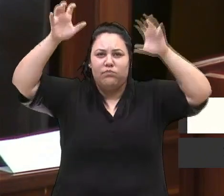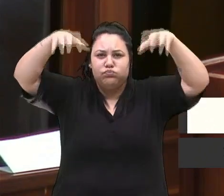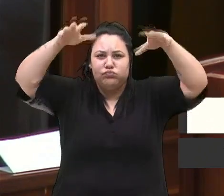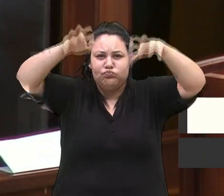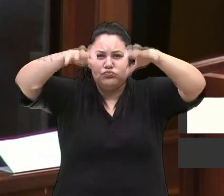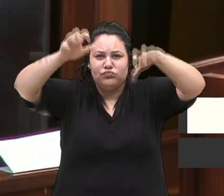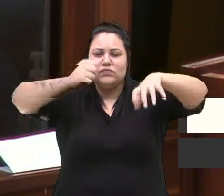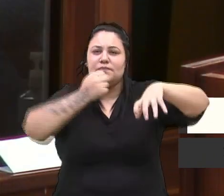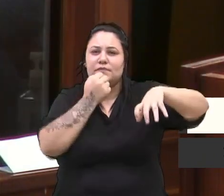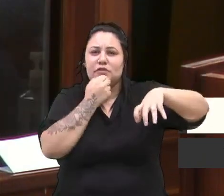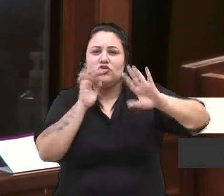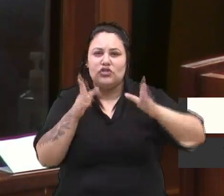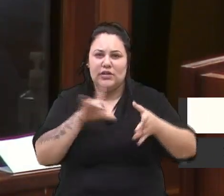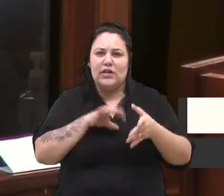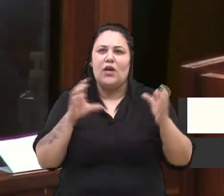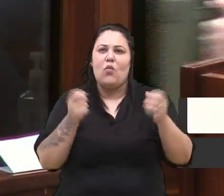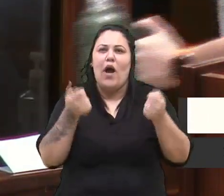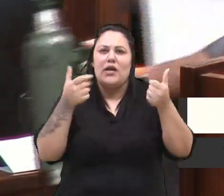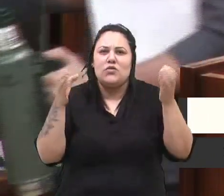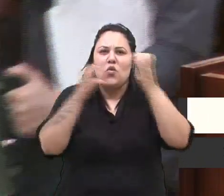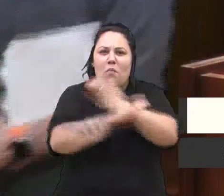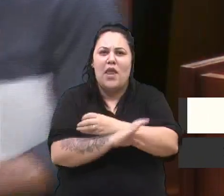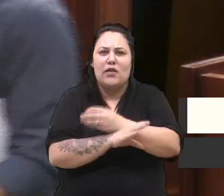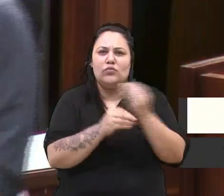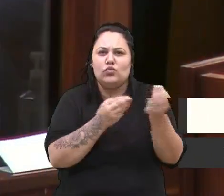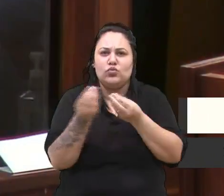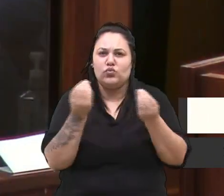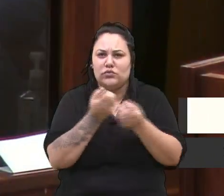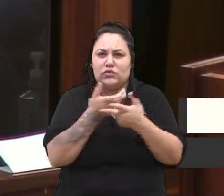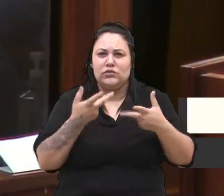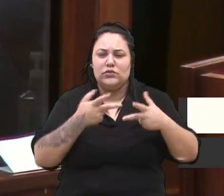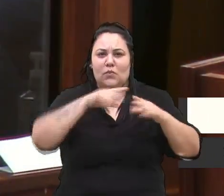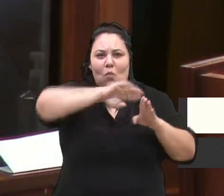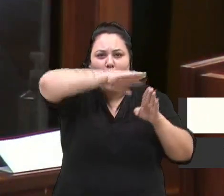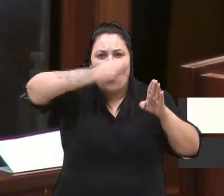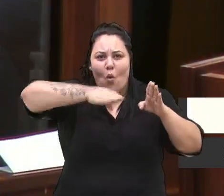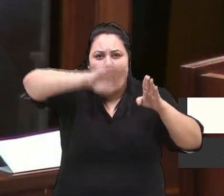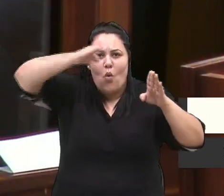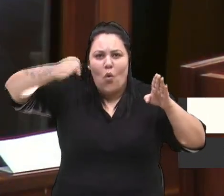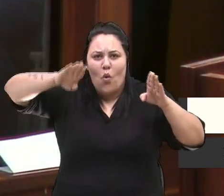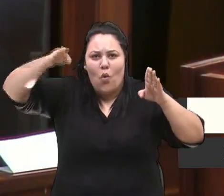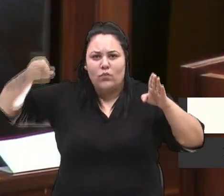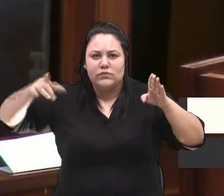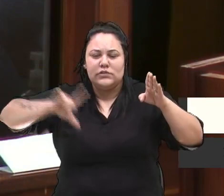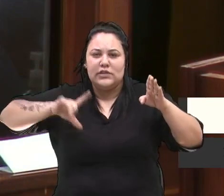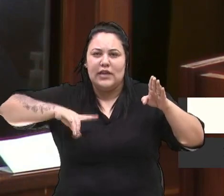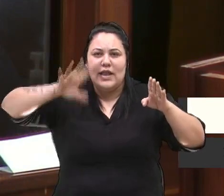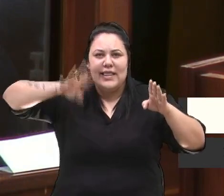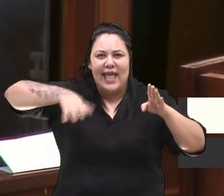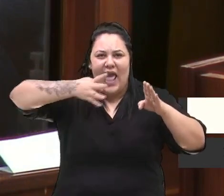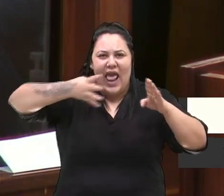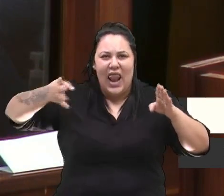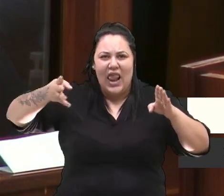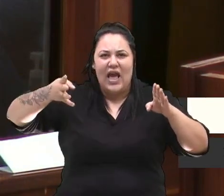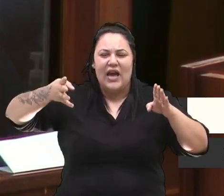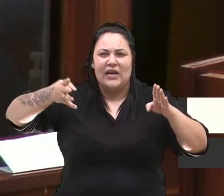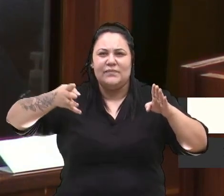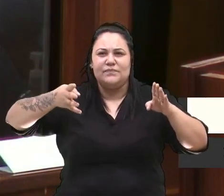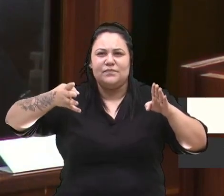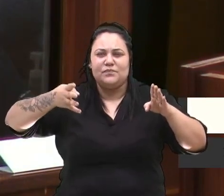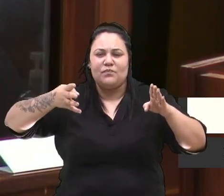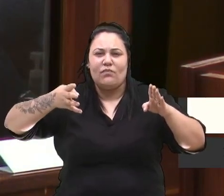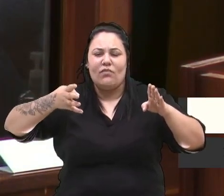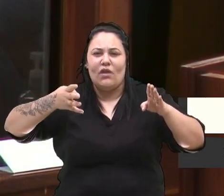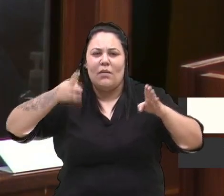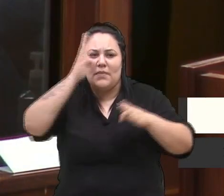já coberta pelas telas que vieram de lá. Hoje nós temos telas também brasileiras, israelenses e não só